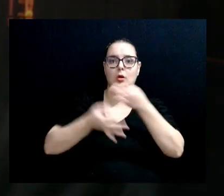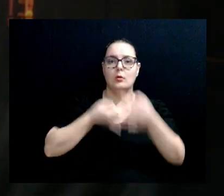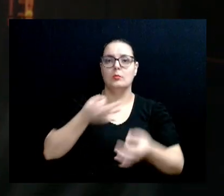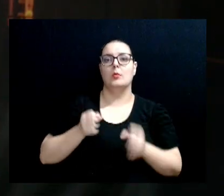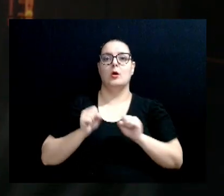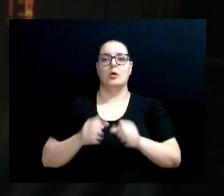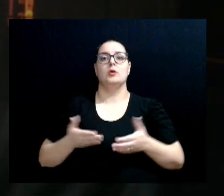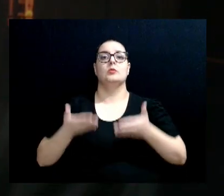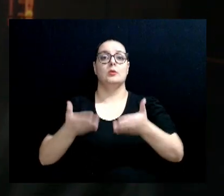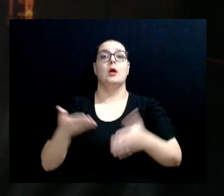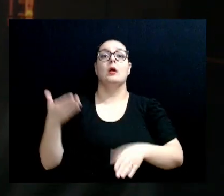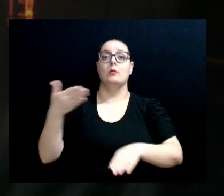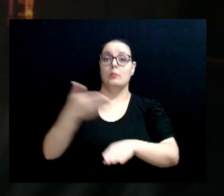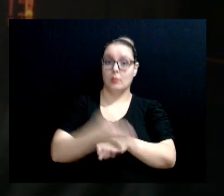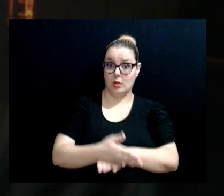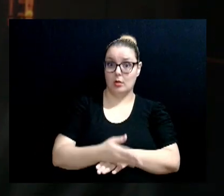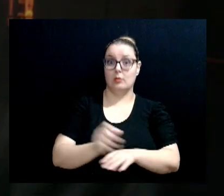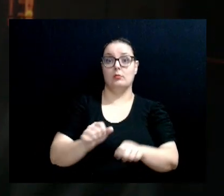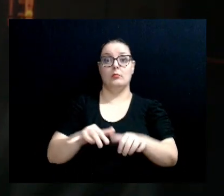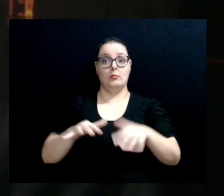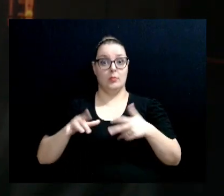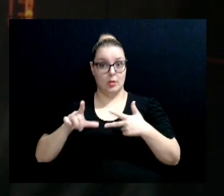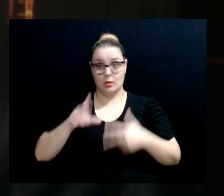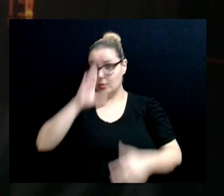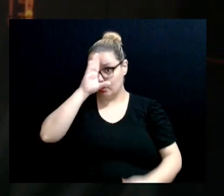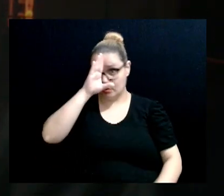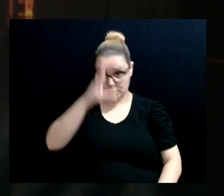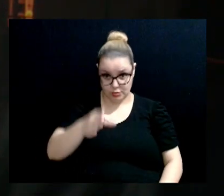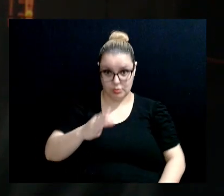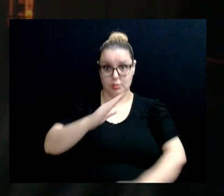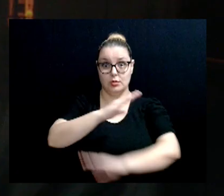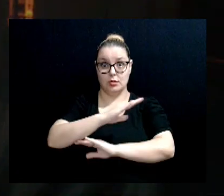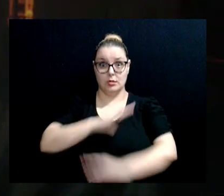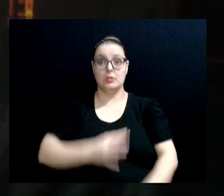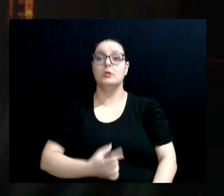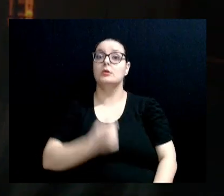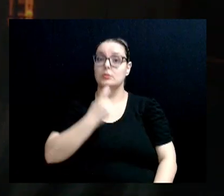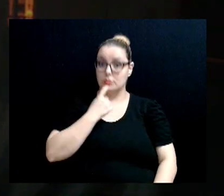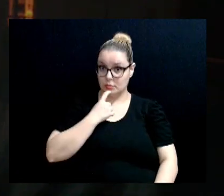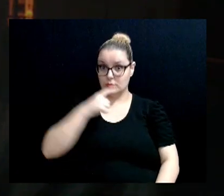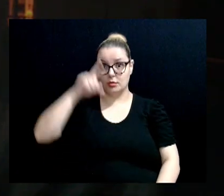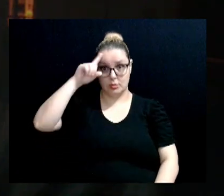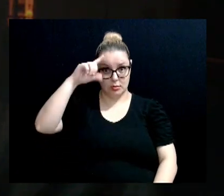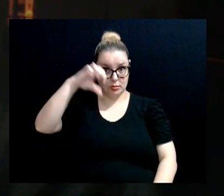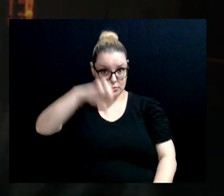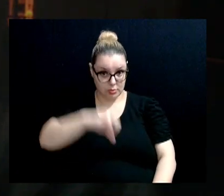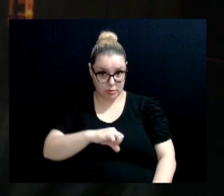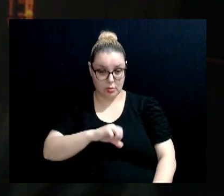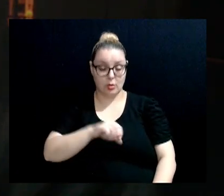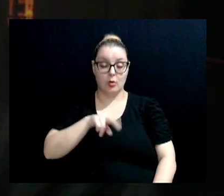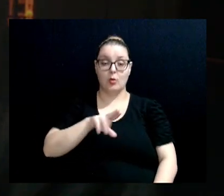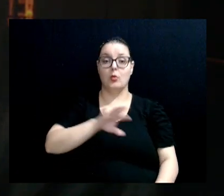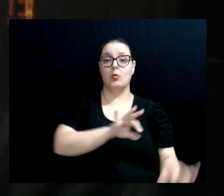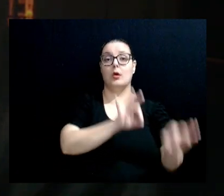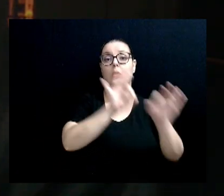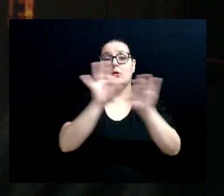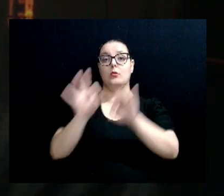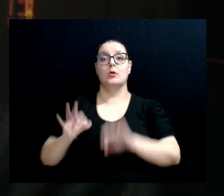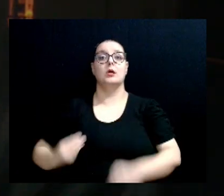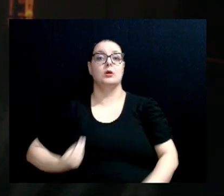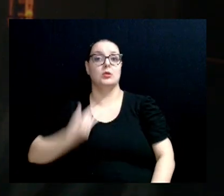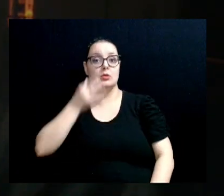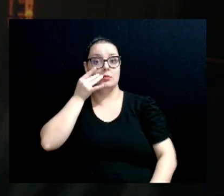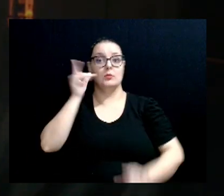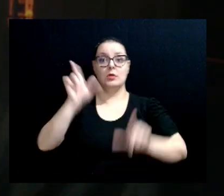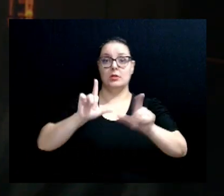participar no plenário, ir diretamente para a Câmara de Campinas, tá? Dia 9, ou então acompanhar a transmissão ao vivo pela TV Câmara